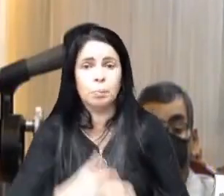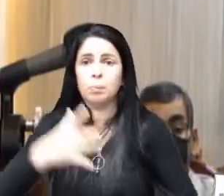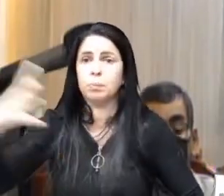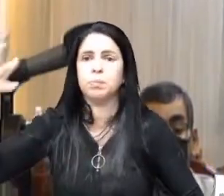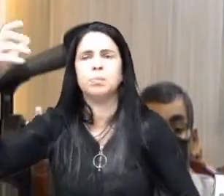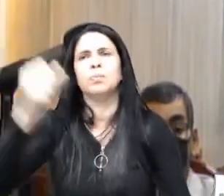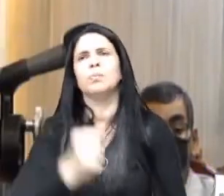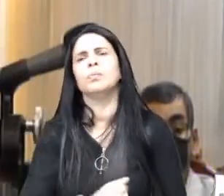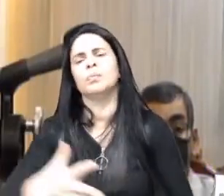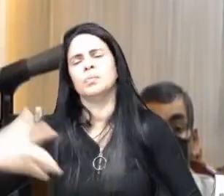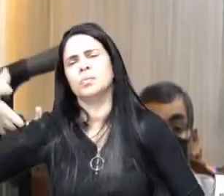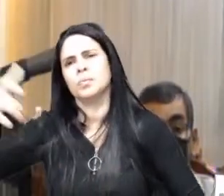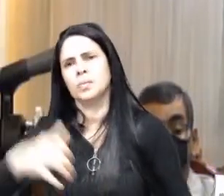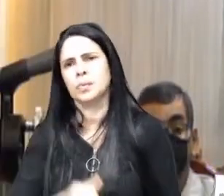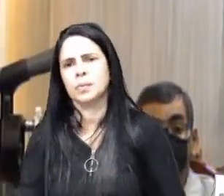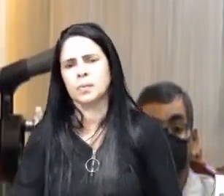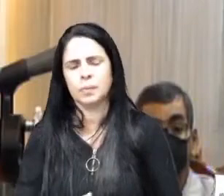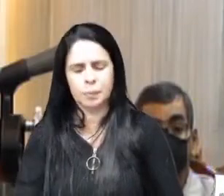de frutos.